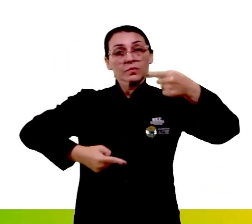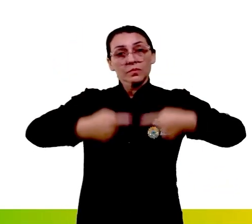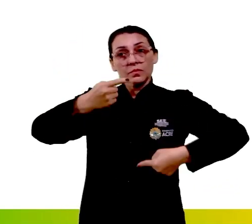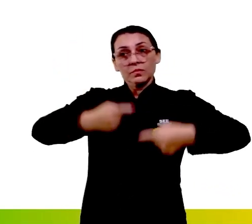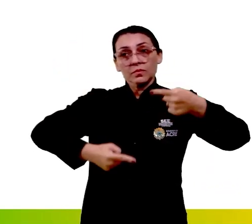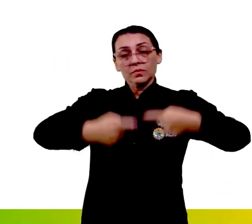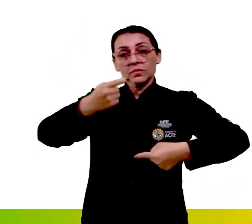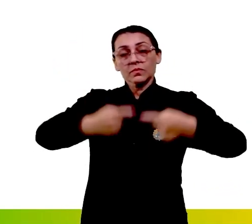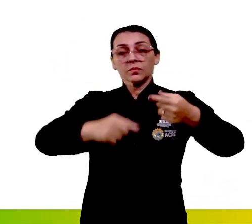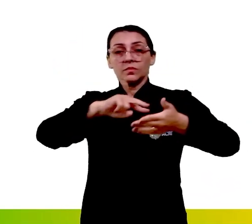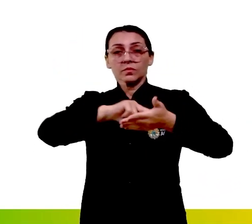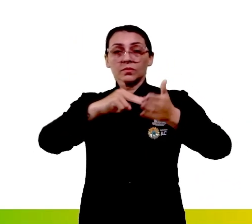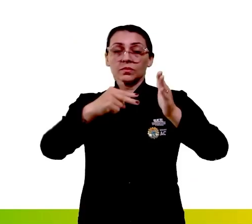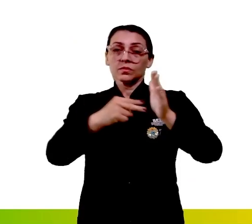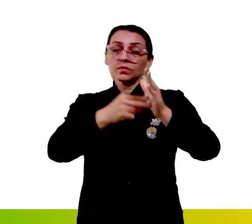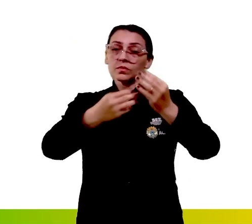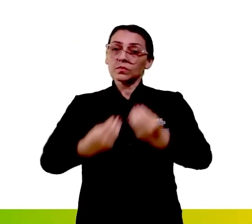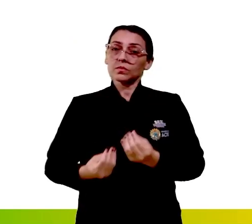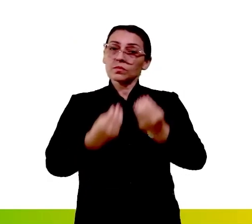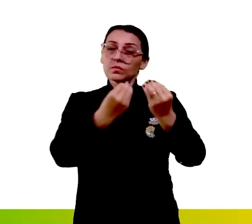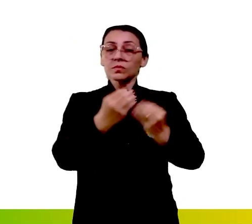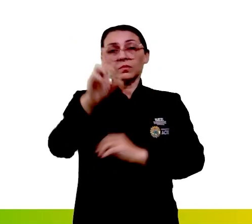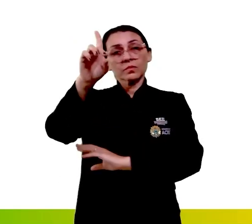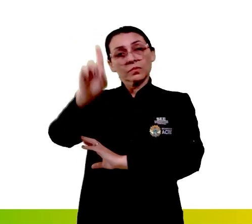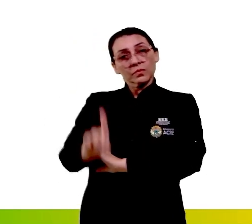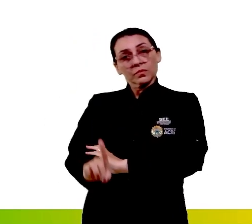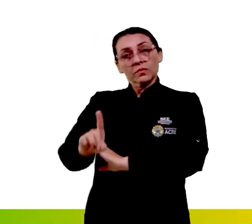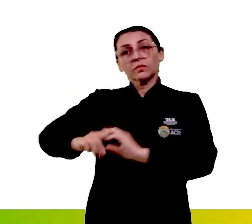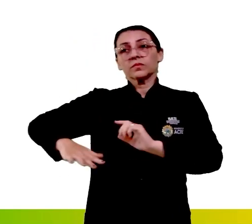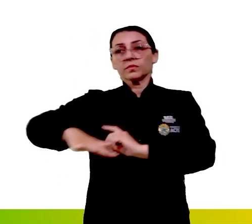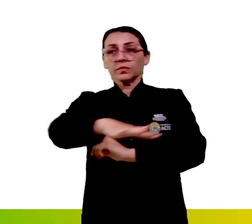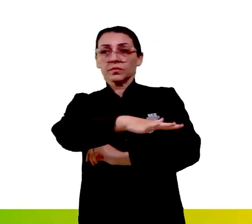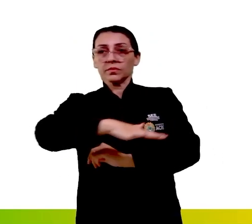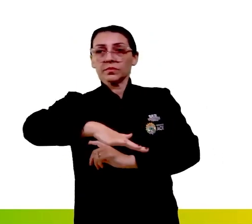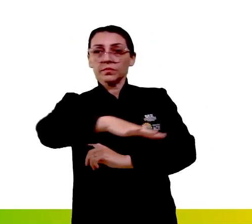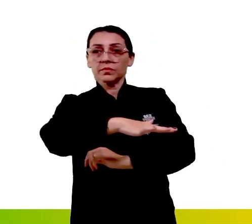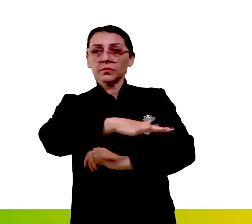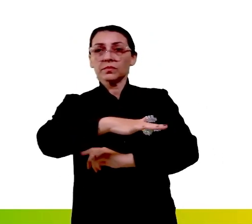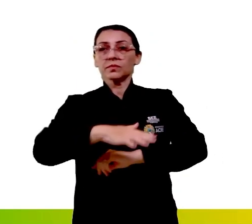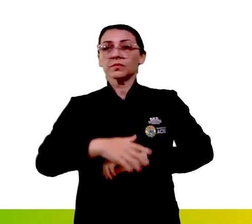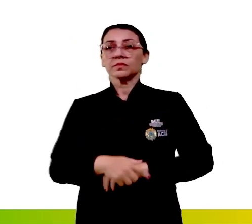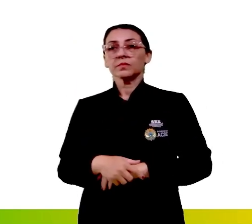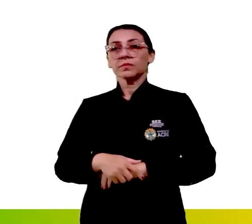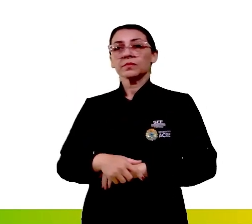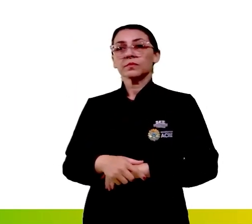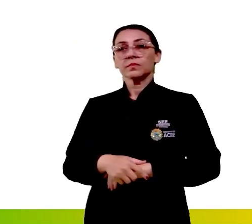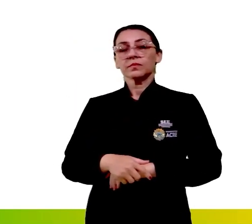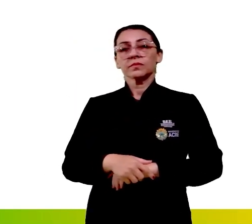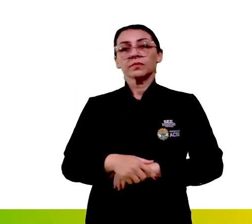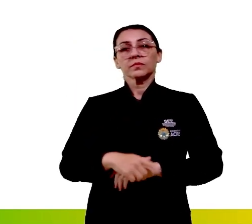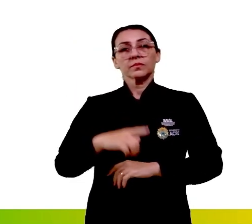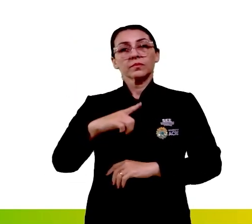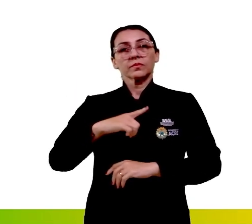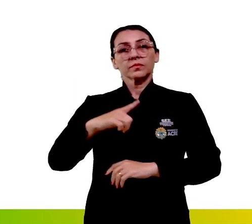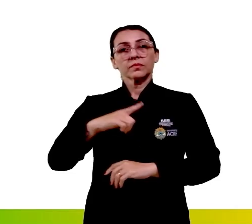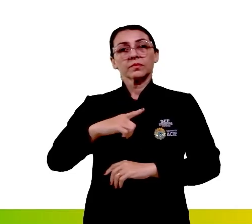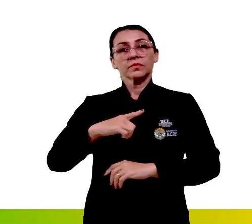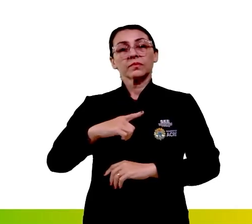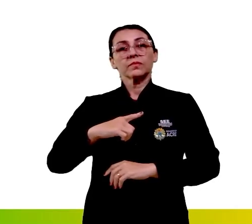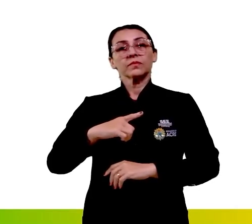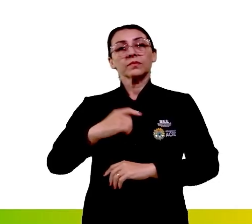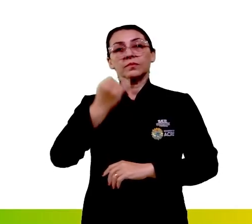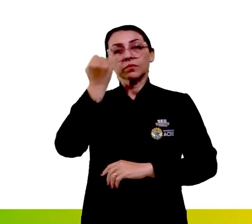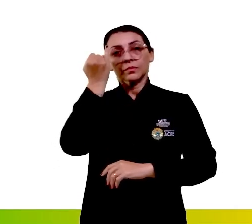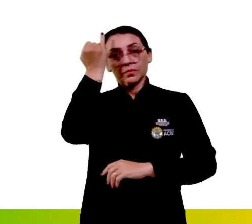no sentido de promover os direitos sociais. E aí nós temos também a figura